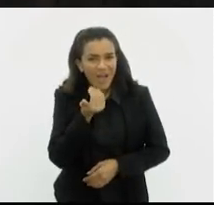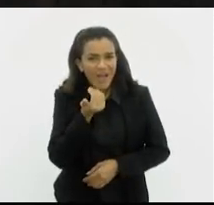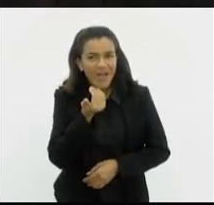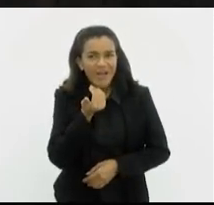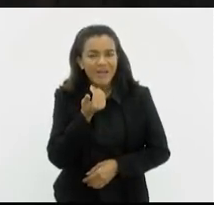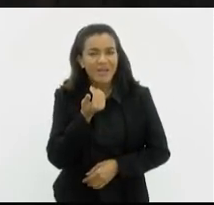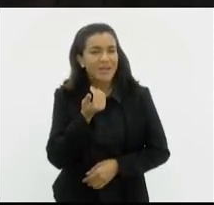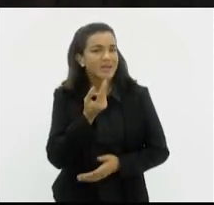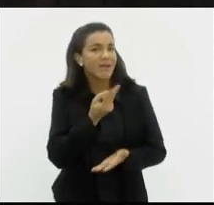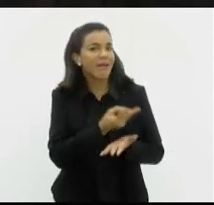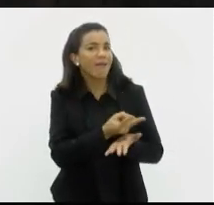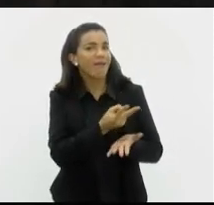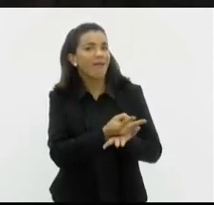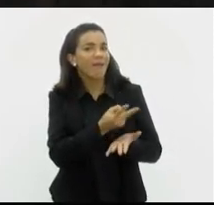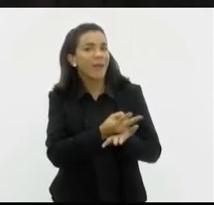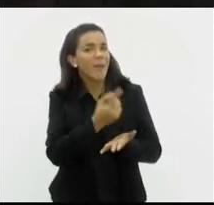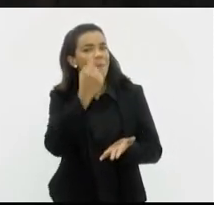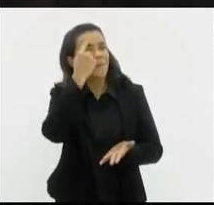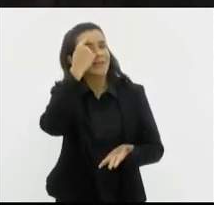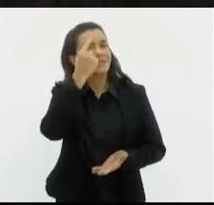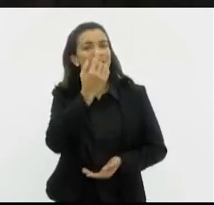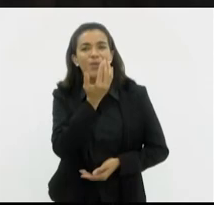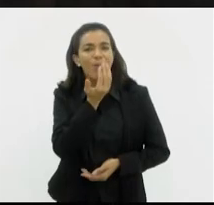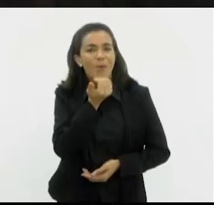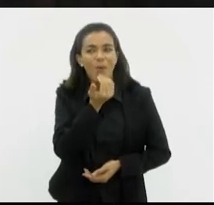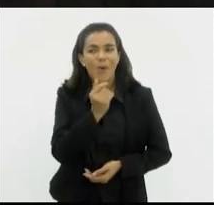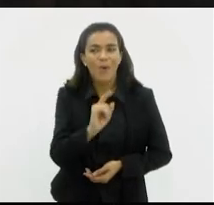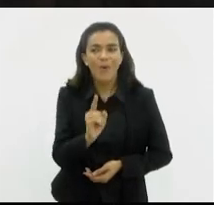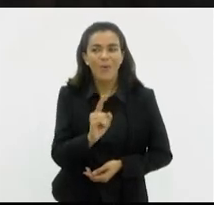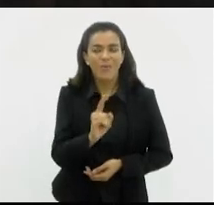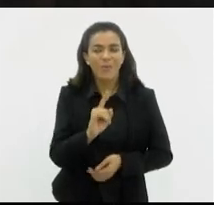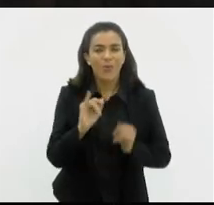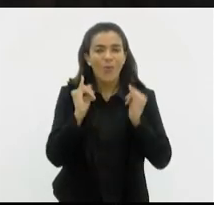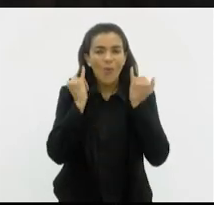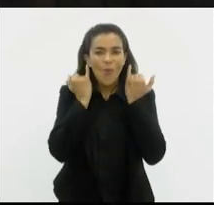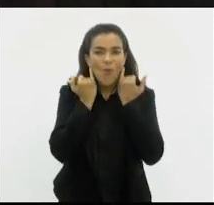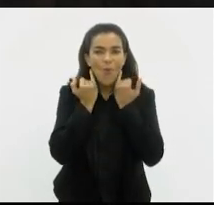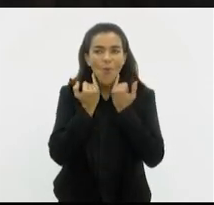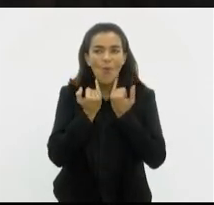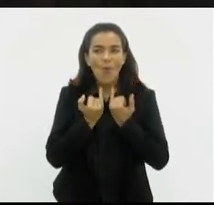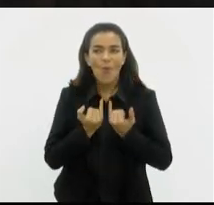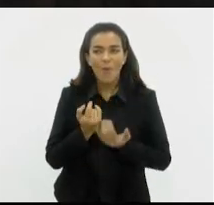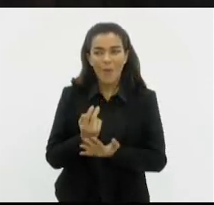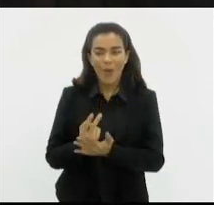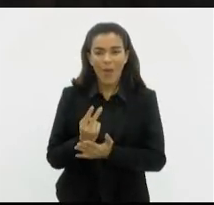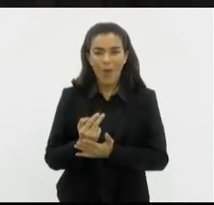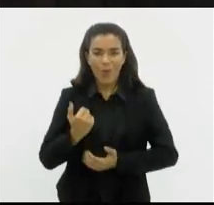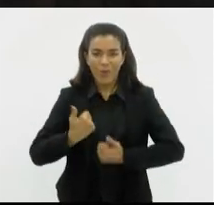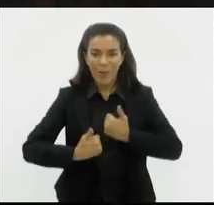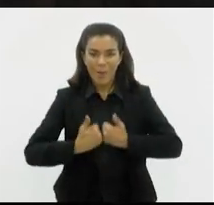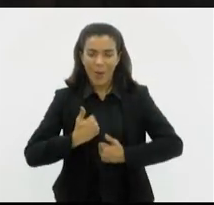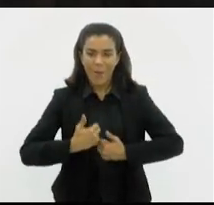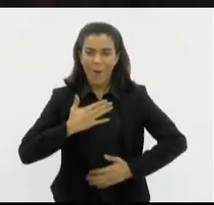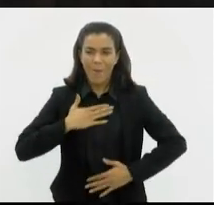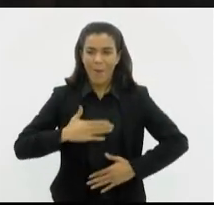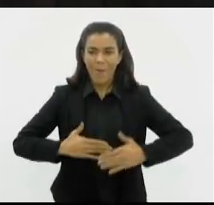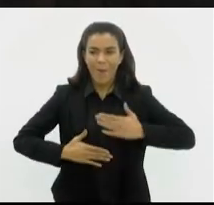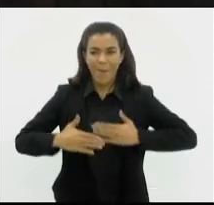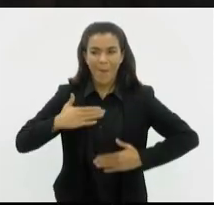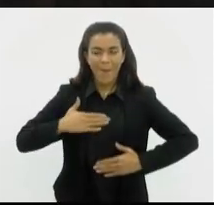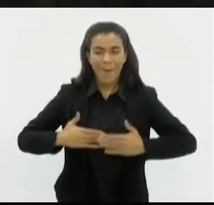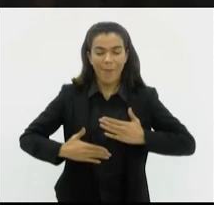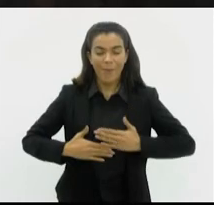sempre, o senhor está aí, eu achei que o senhor não almoçava, fazia regime para continuar jogando futebol. Mas, senhor presidente,